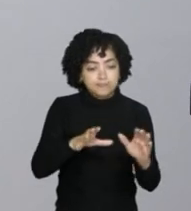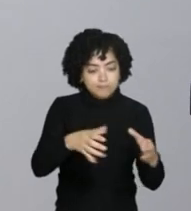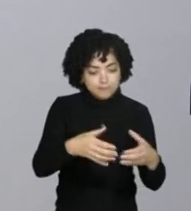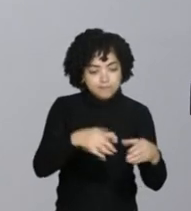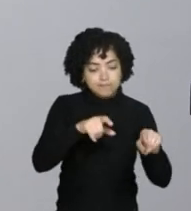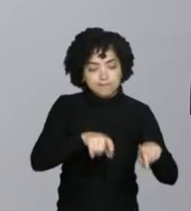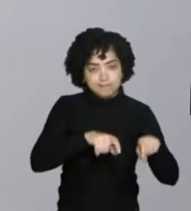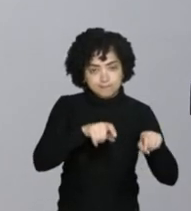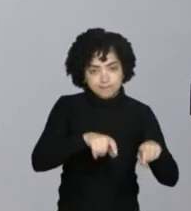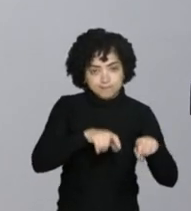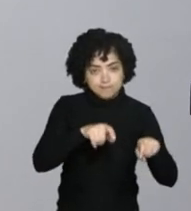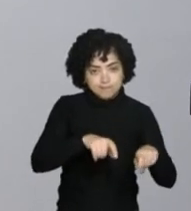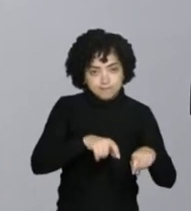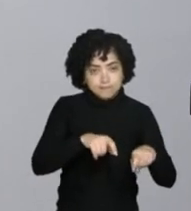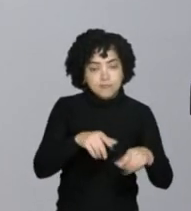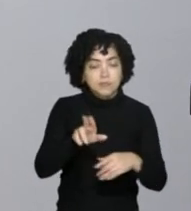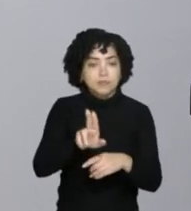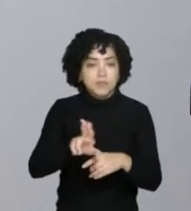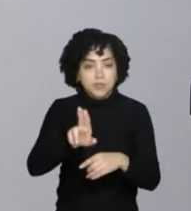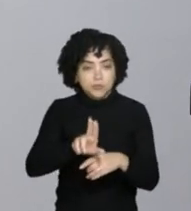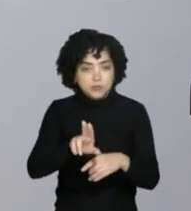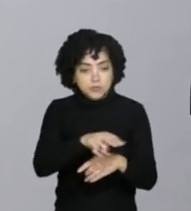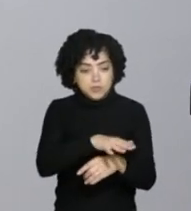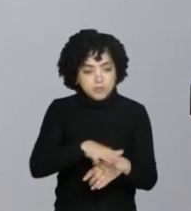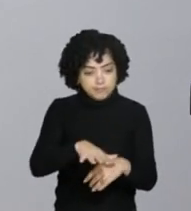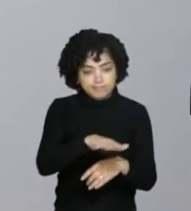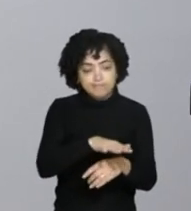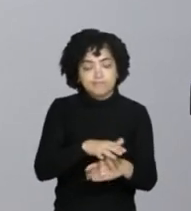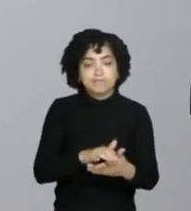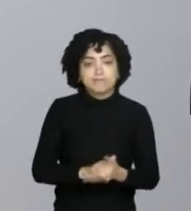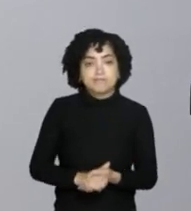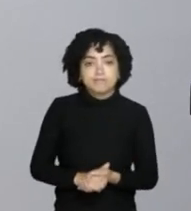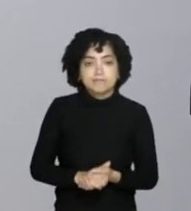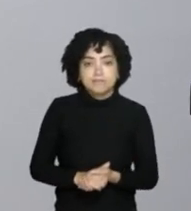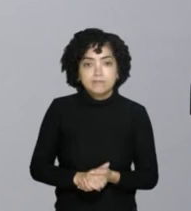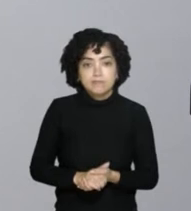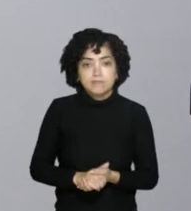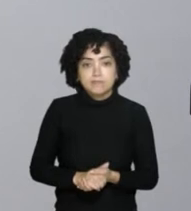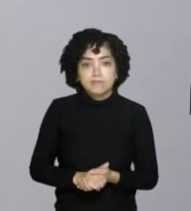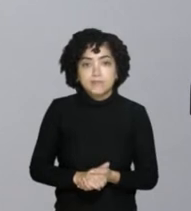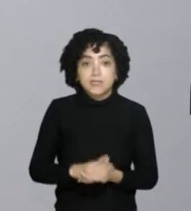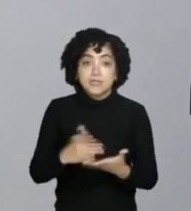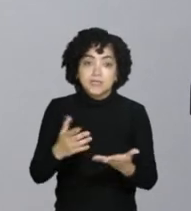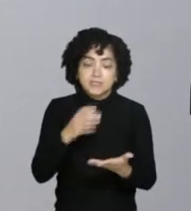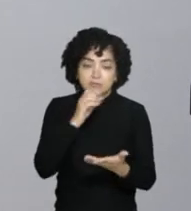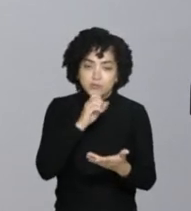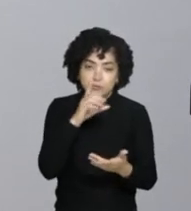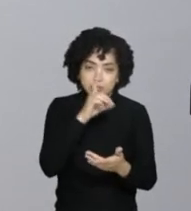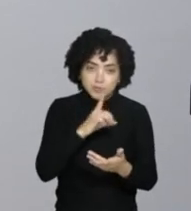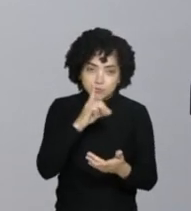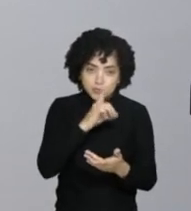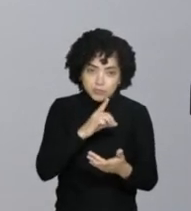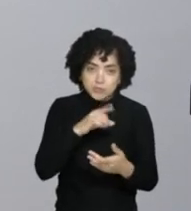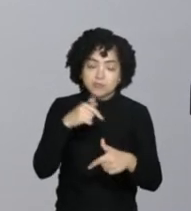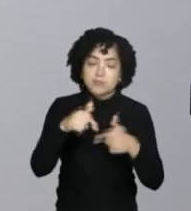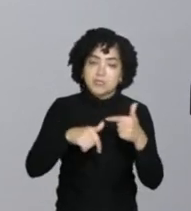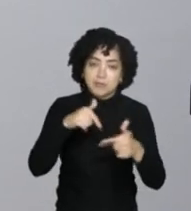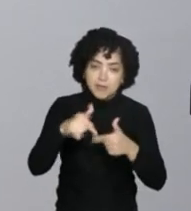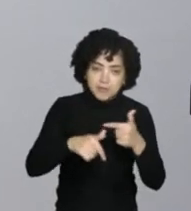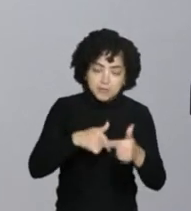utilizar em benfeitoria e agricultura. E assim, senhor presidente, foi nosso fim de semana, trabalhando,